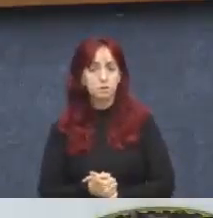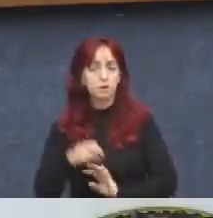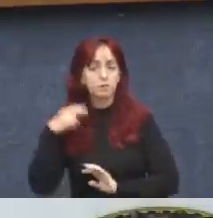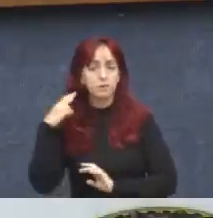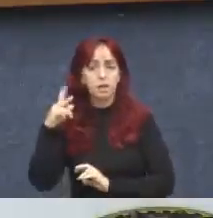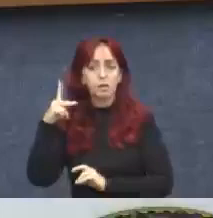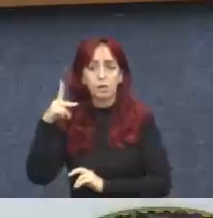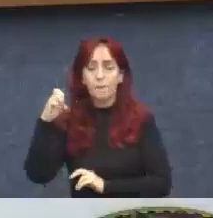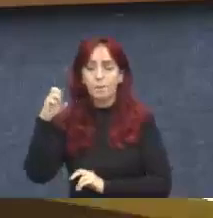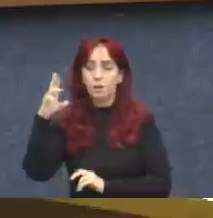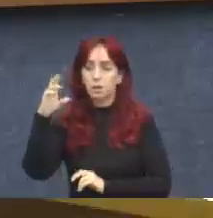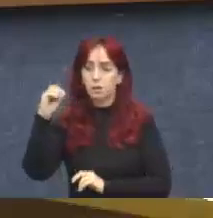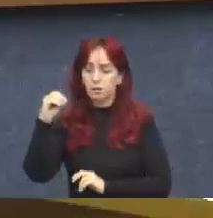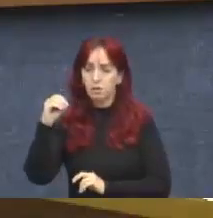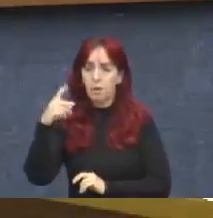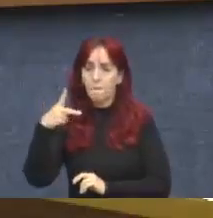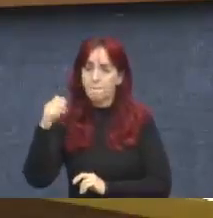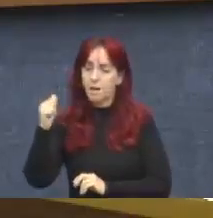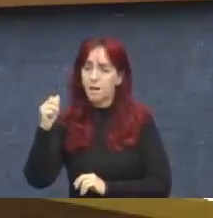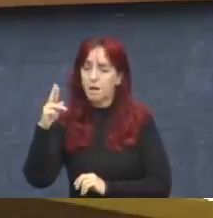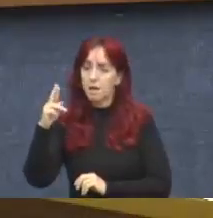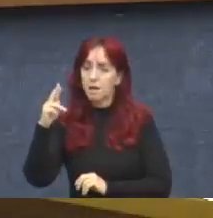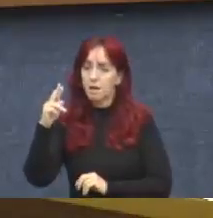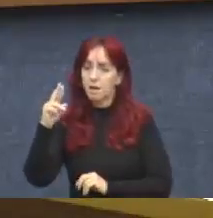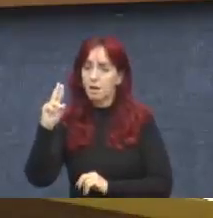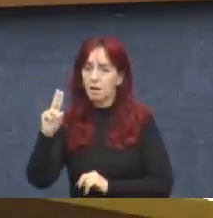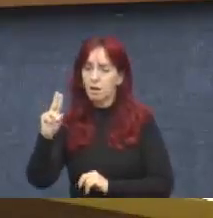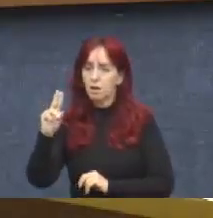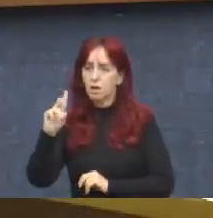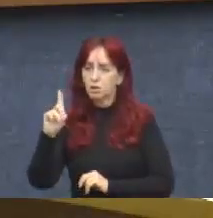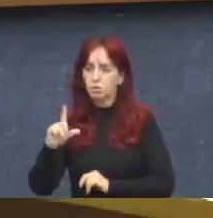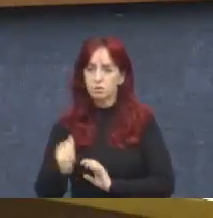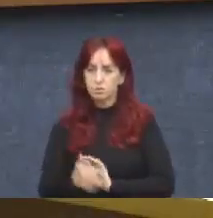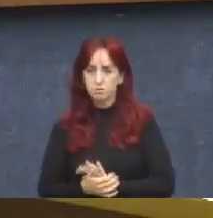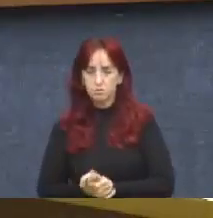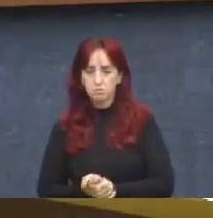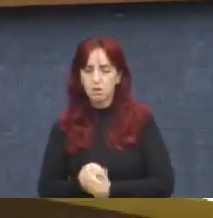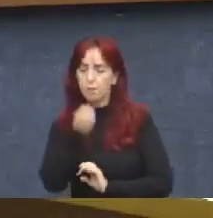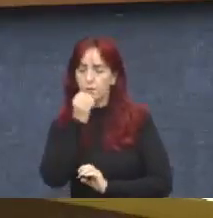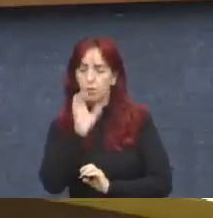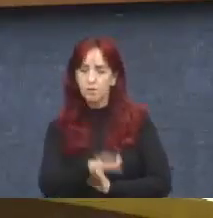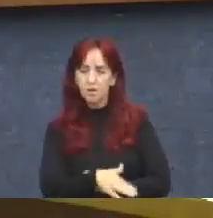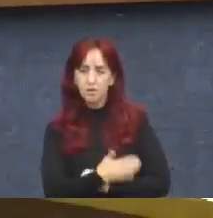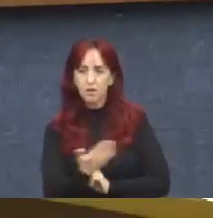Patrus. Boa tarde a todos e a todos.